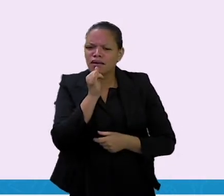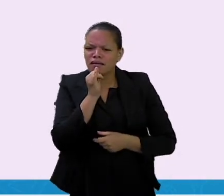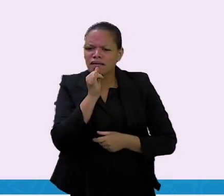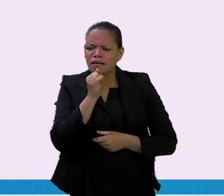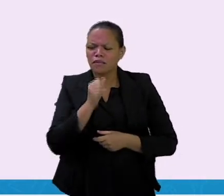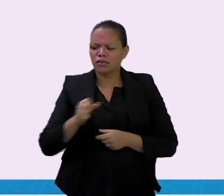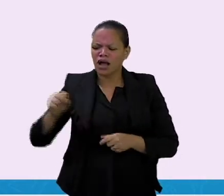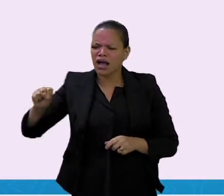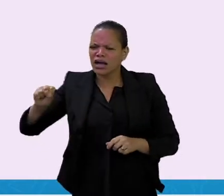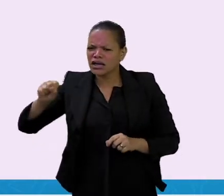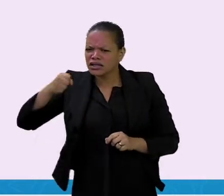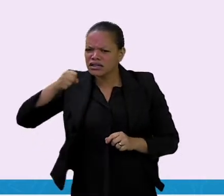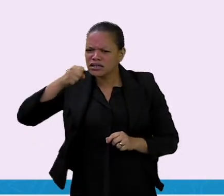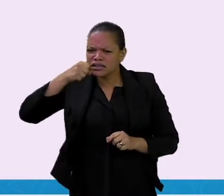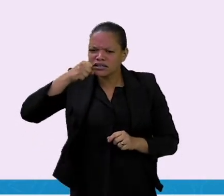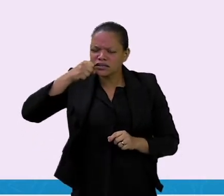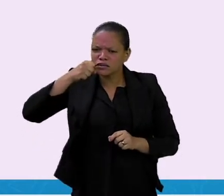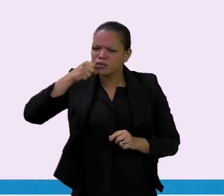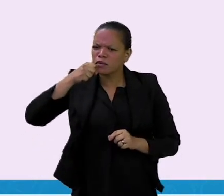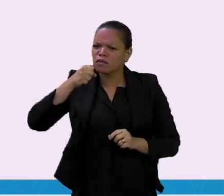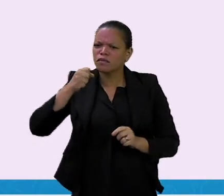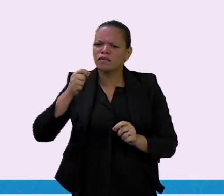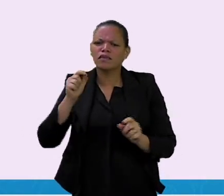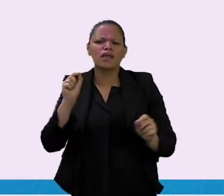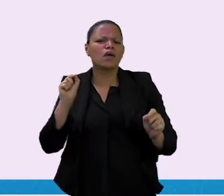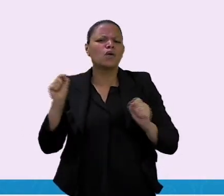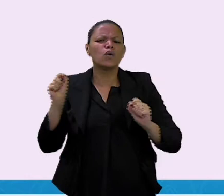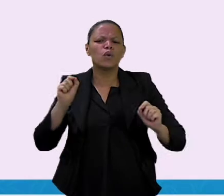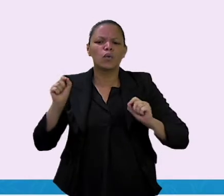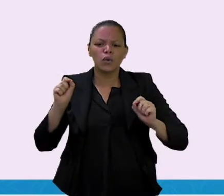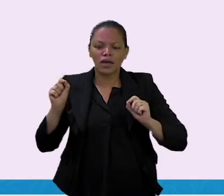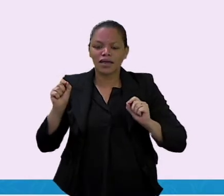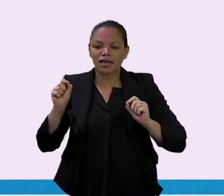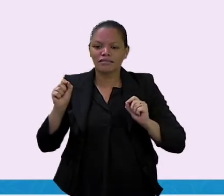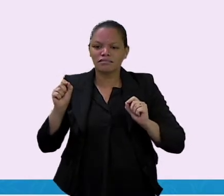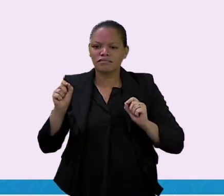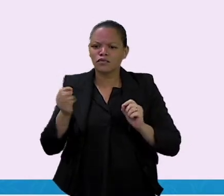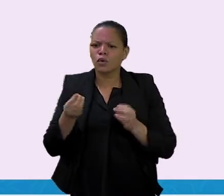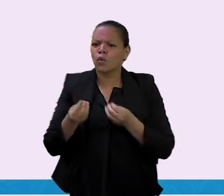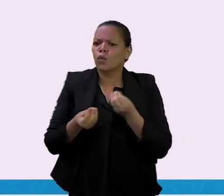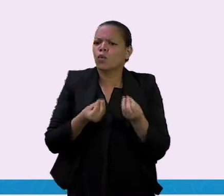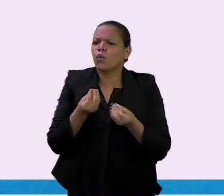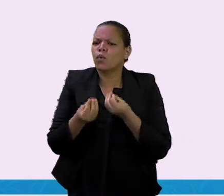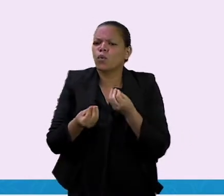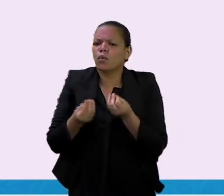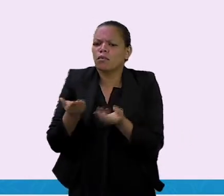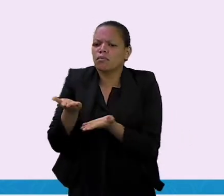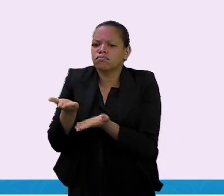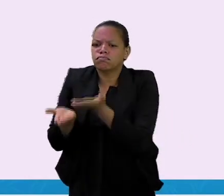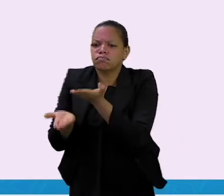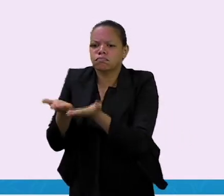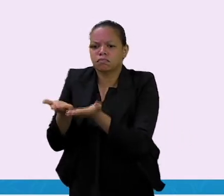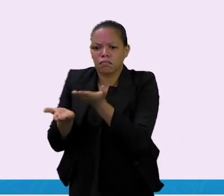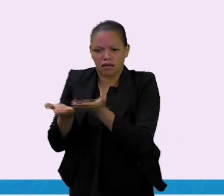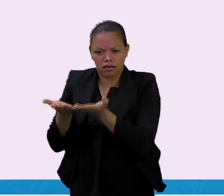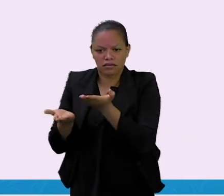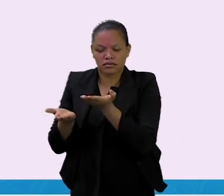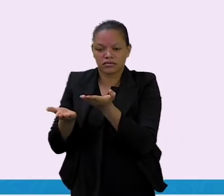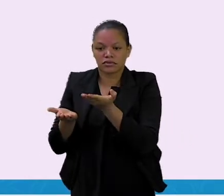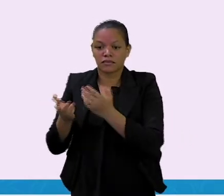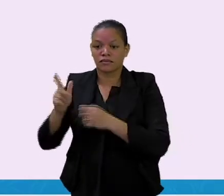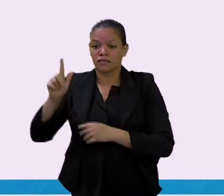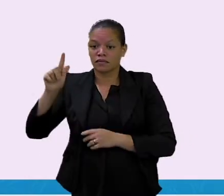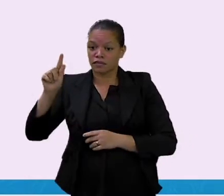seu peso aqui, é grama? É mililitro? Veja a nossa pergunta. Você consegue saber